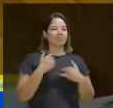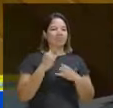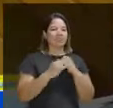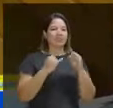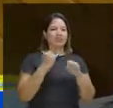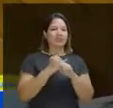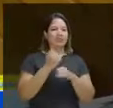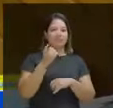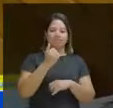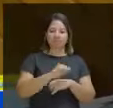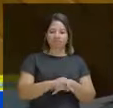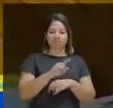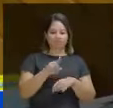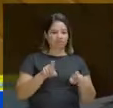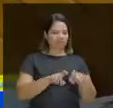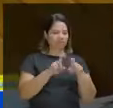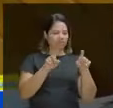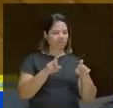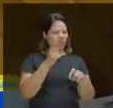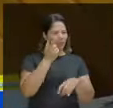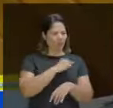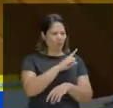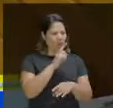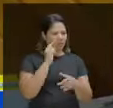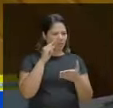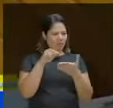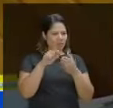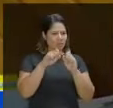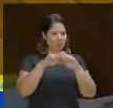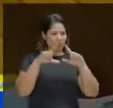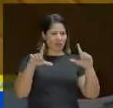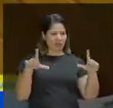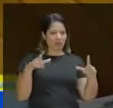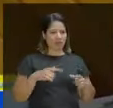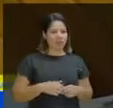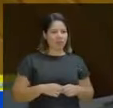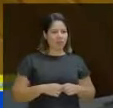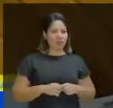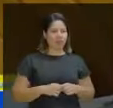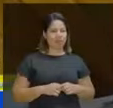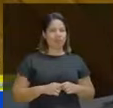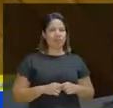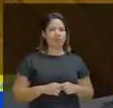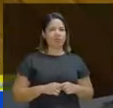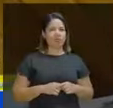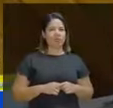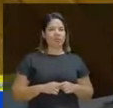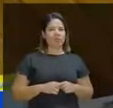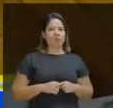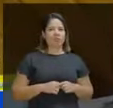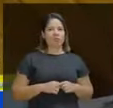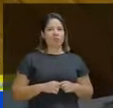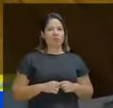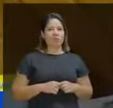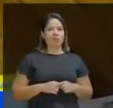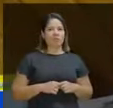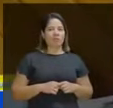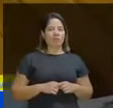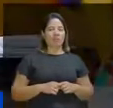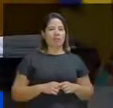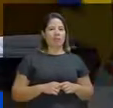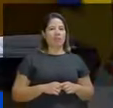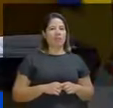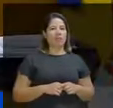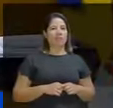internet. Tá conseguindo acesso daí? Sim. O Zoom eu estou fora. Eu também não